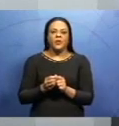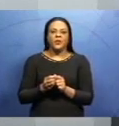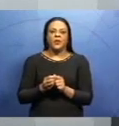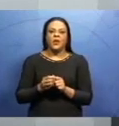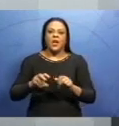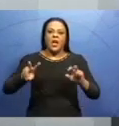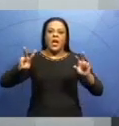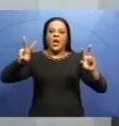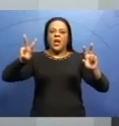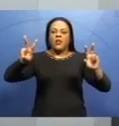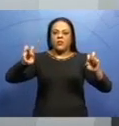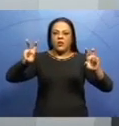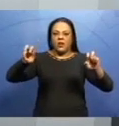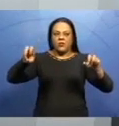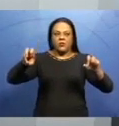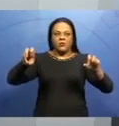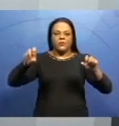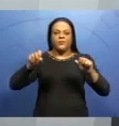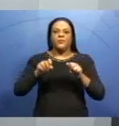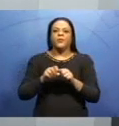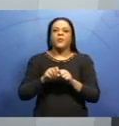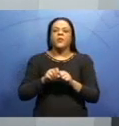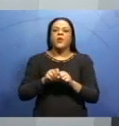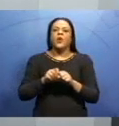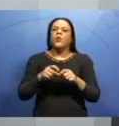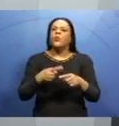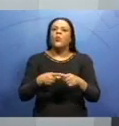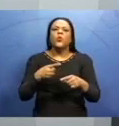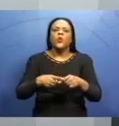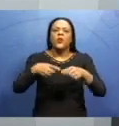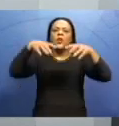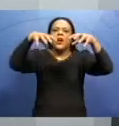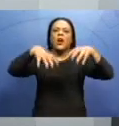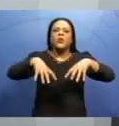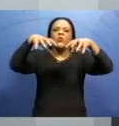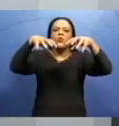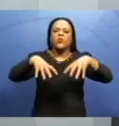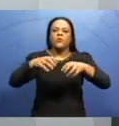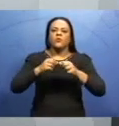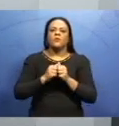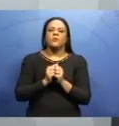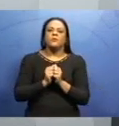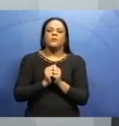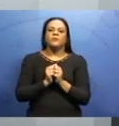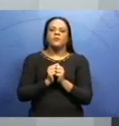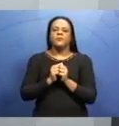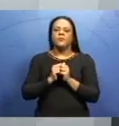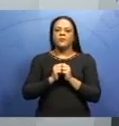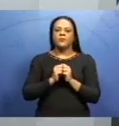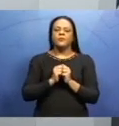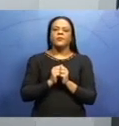O título dessa fábula que nós vamos ver agora é A Causa da Chuva.